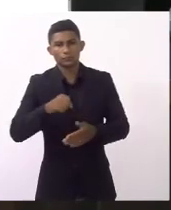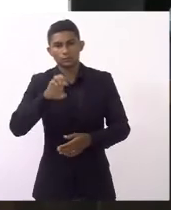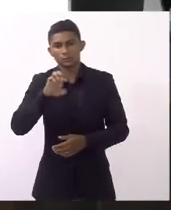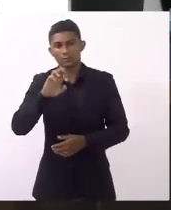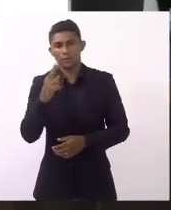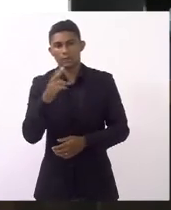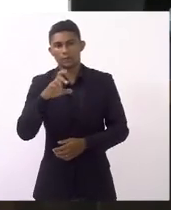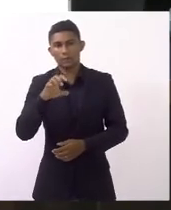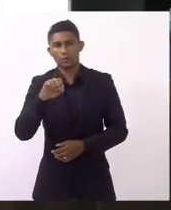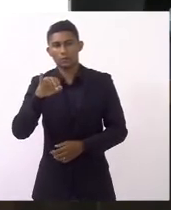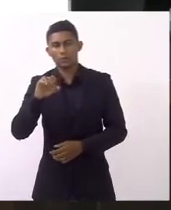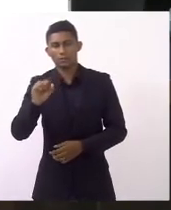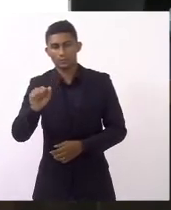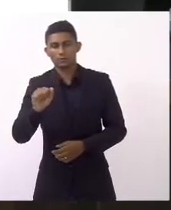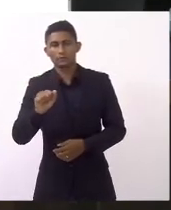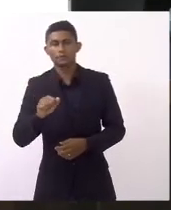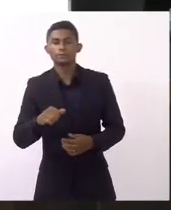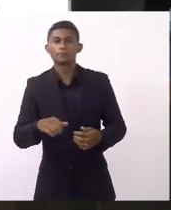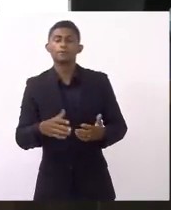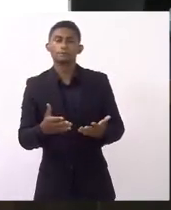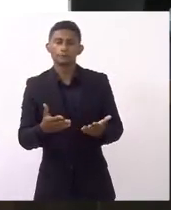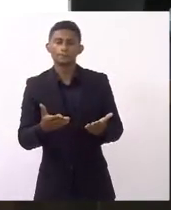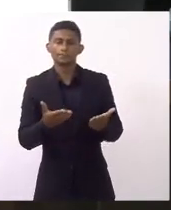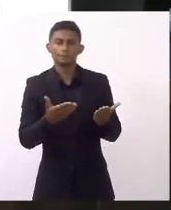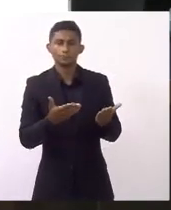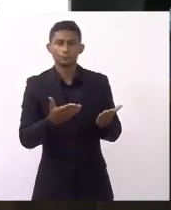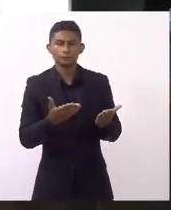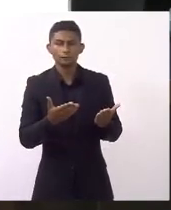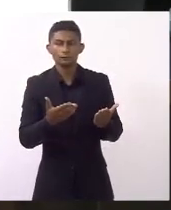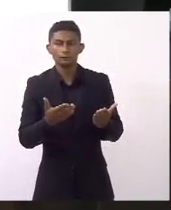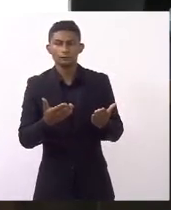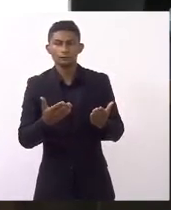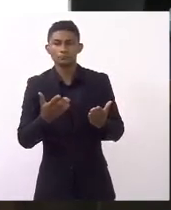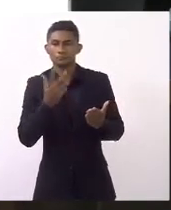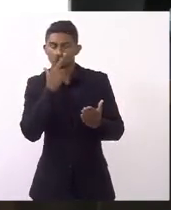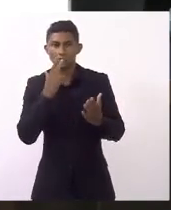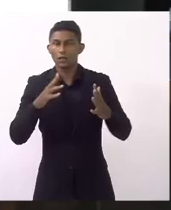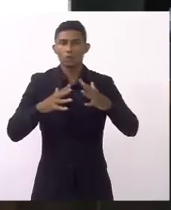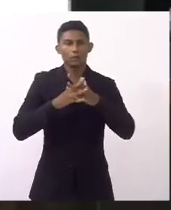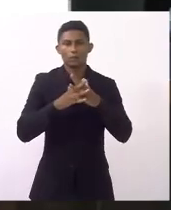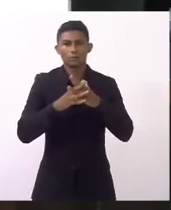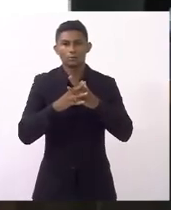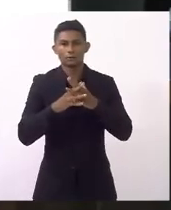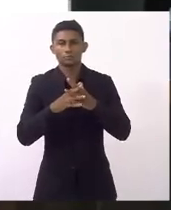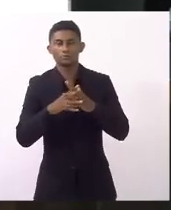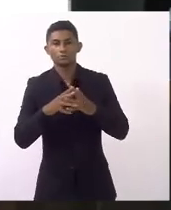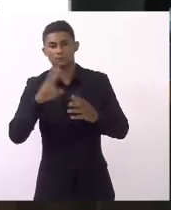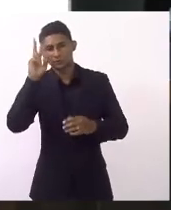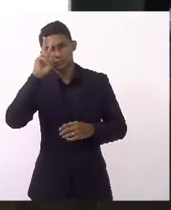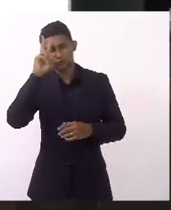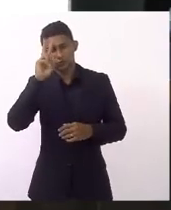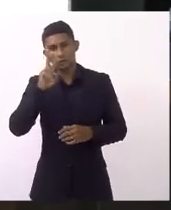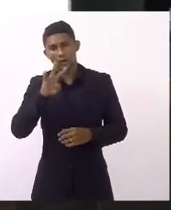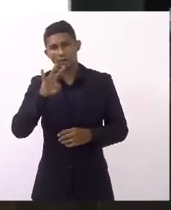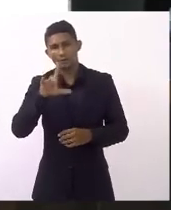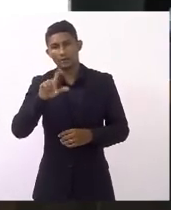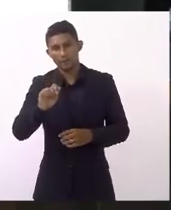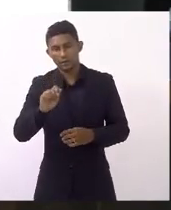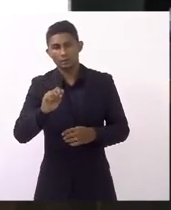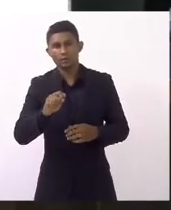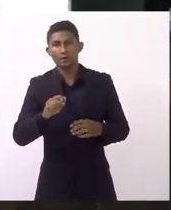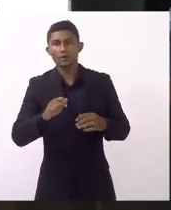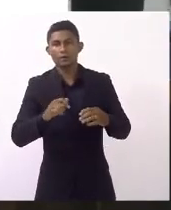Costa aberta e a Laura está Luisinha de Nanã se confunde com a história da Vila Autódromo bairro de